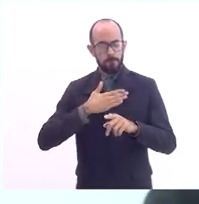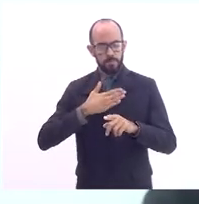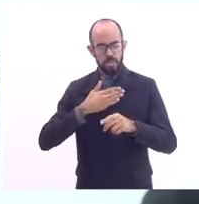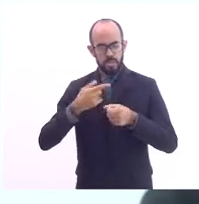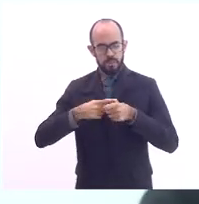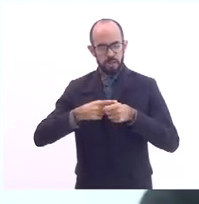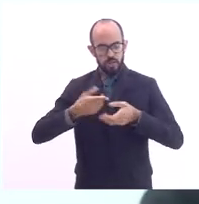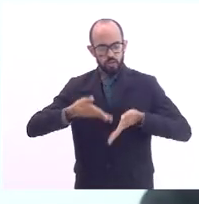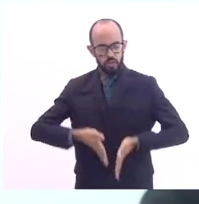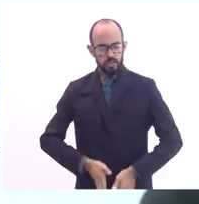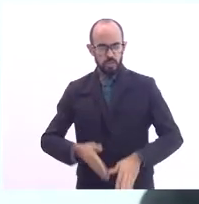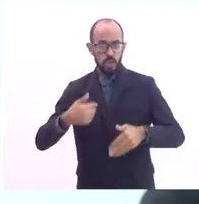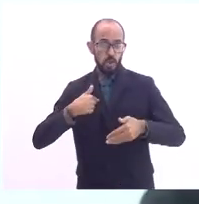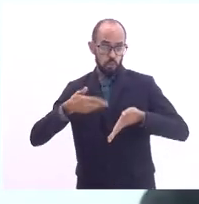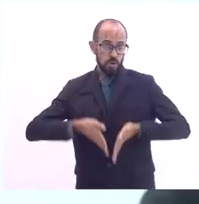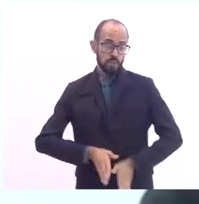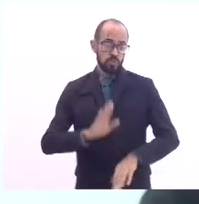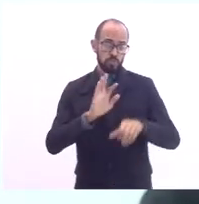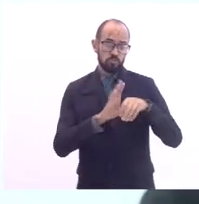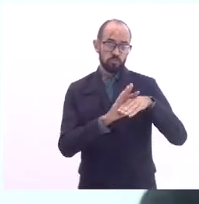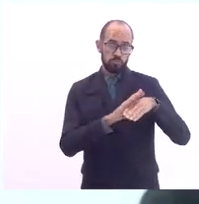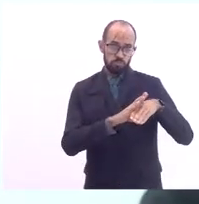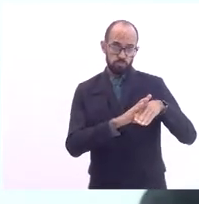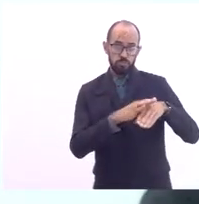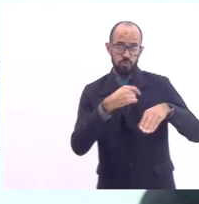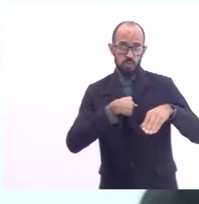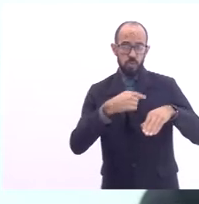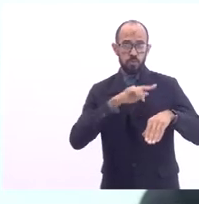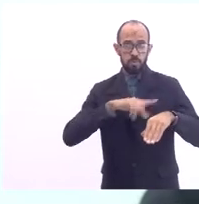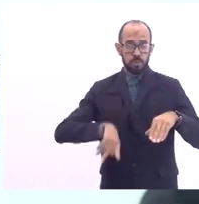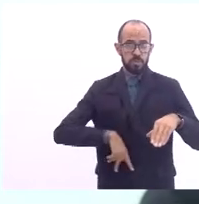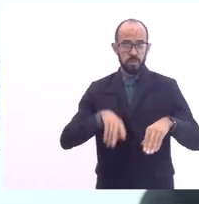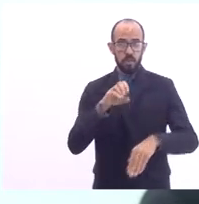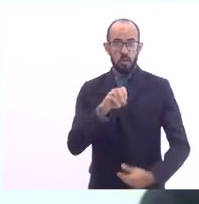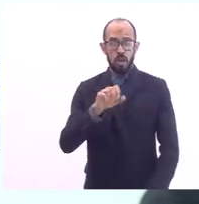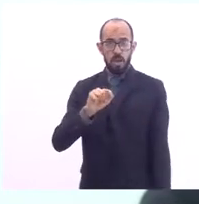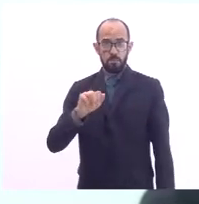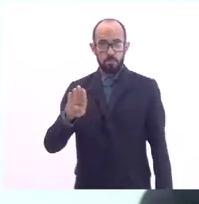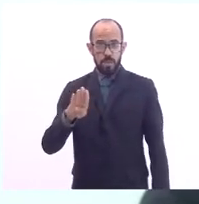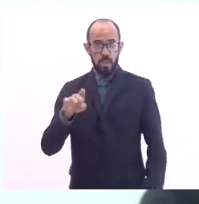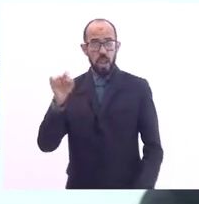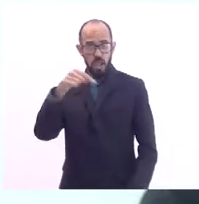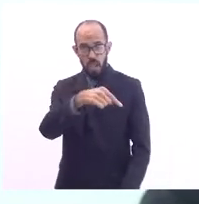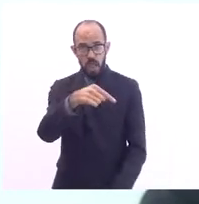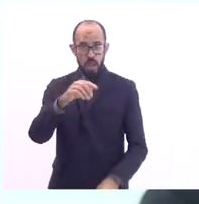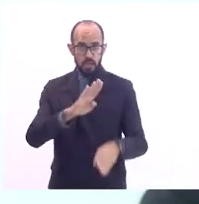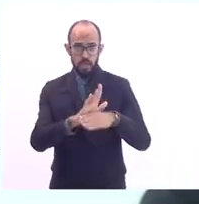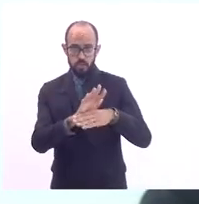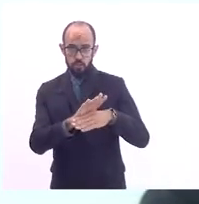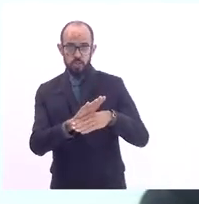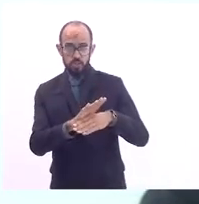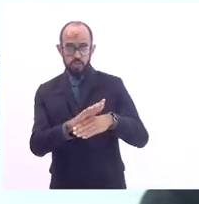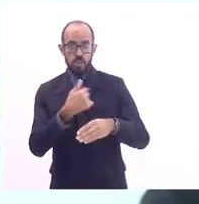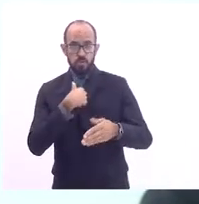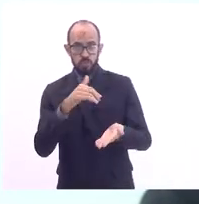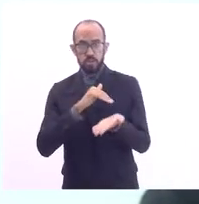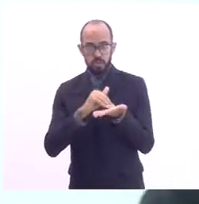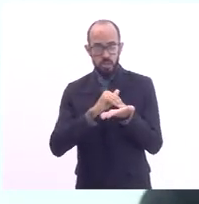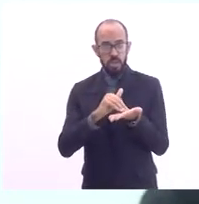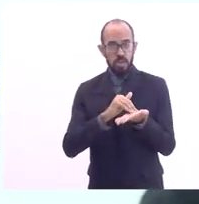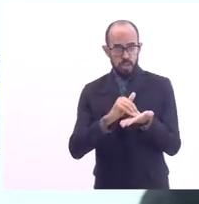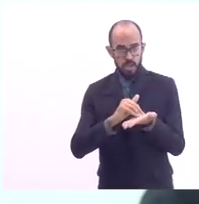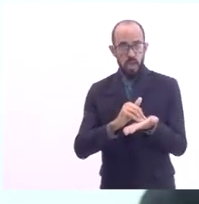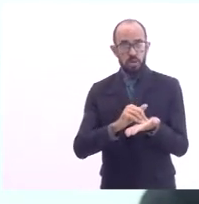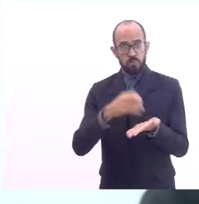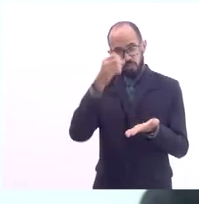vida toda foi lá, eu sou procurador aposentado lá, presidi a ordem dos advogados lá por 12 anos, Enfim, fui secretário municipal lá, como